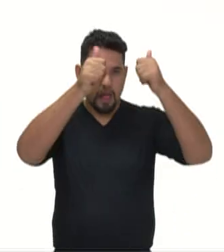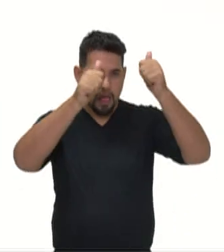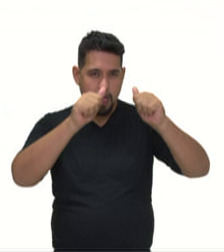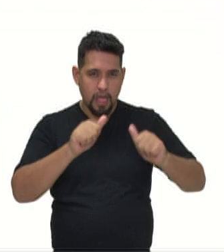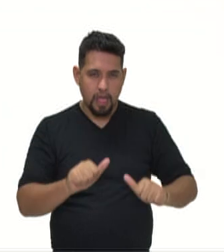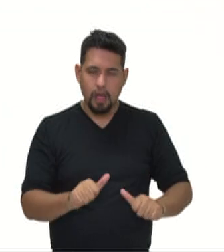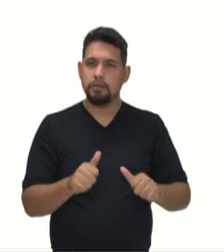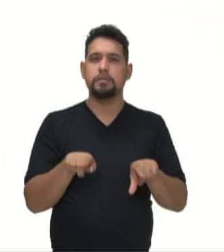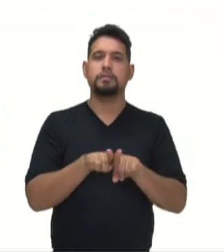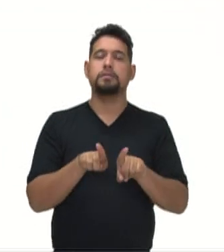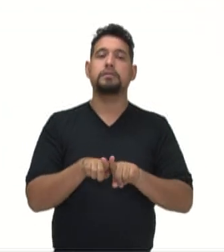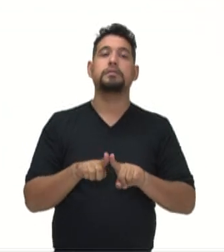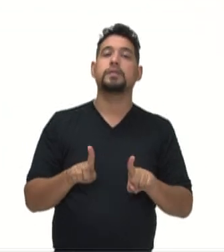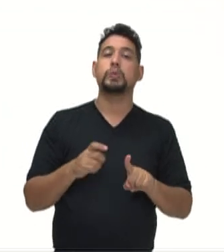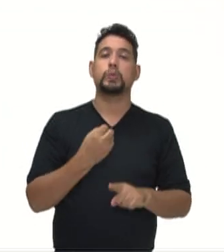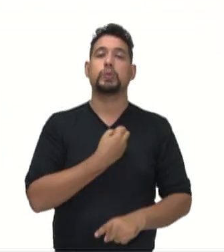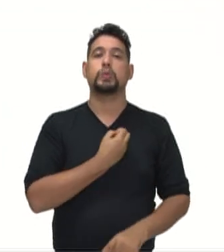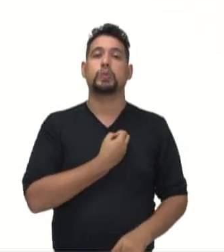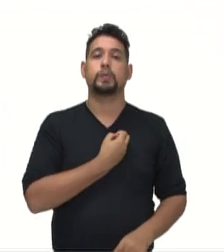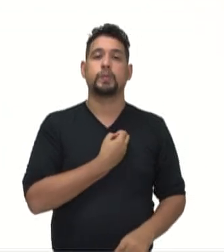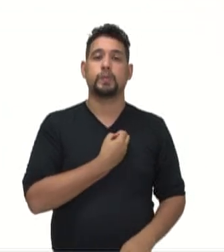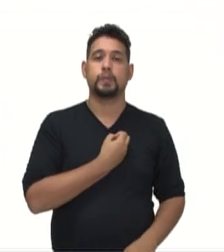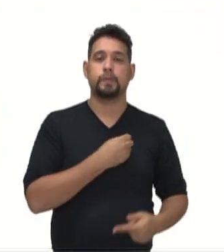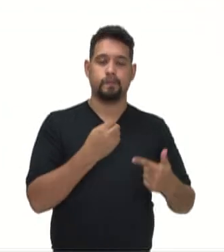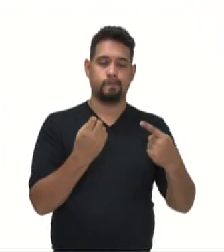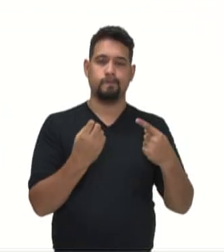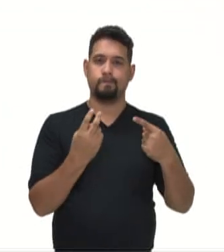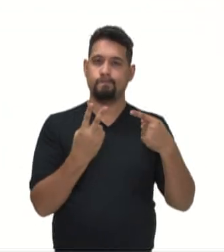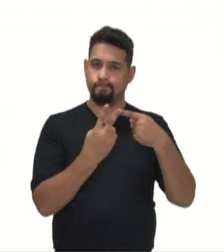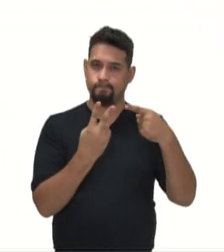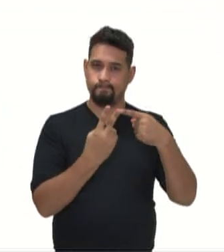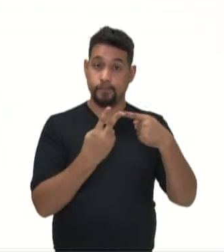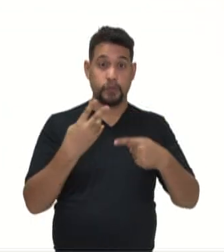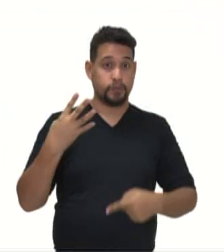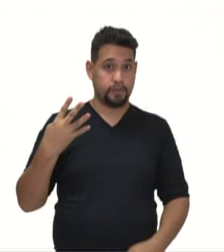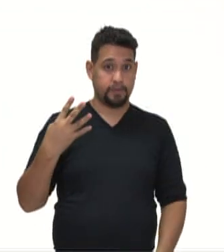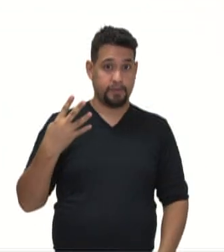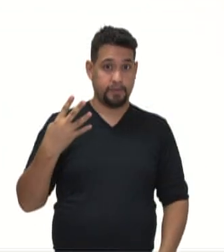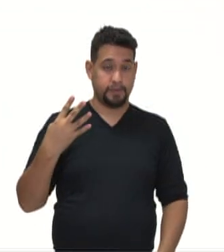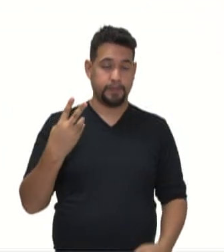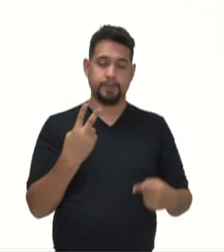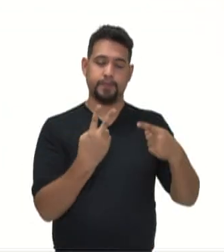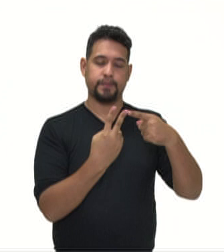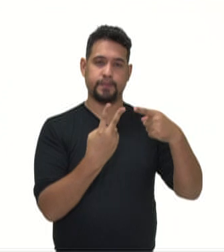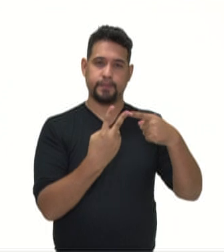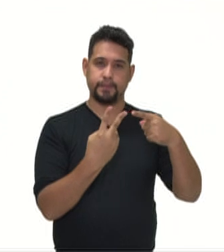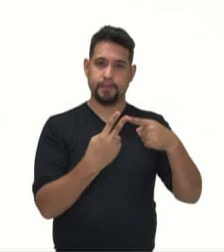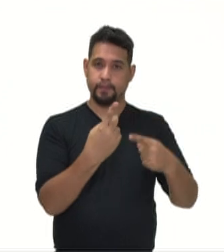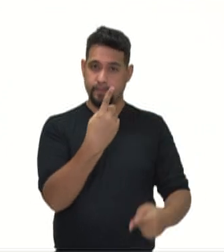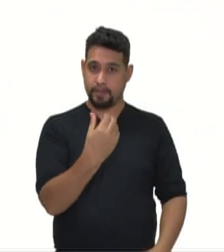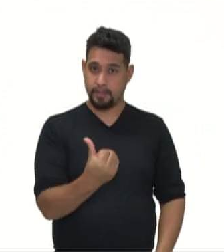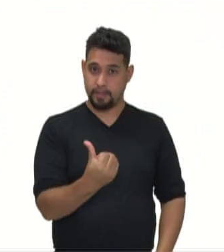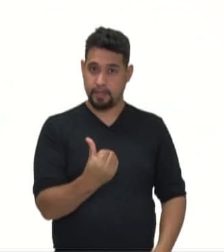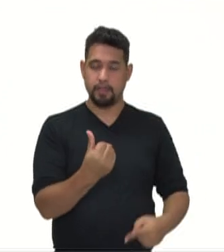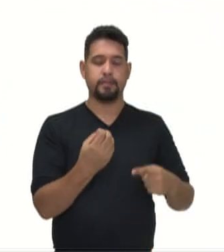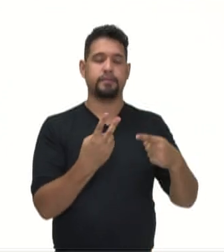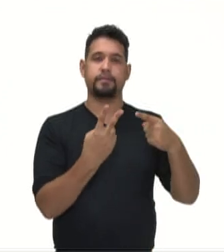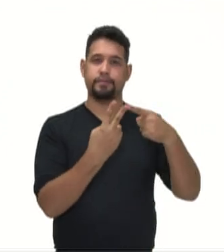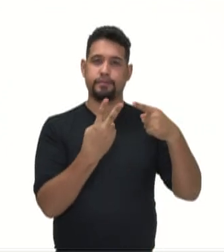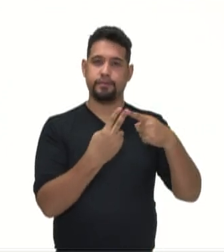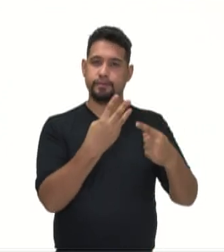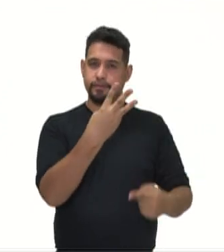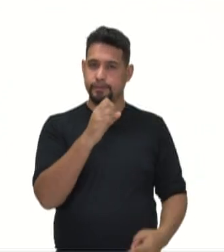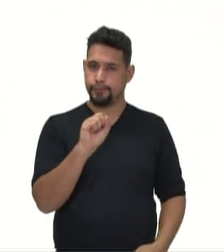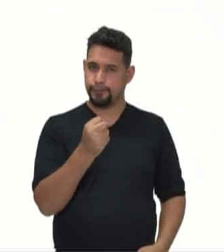verificar entre os números raiz quadrada de 4, raiz quadrada de 16, raiz quadrada